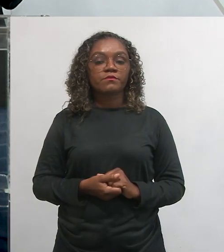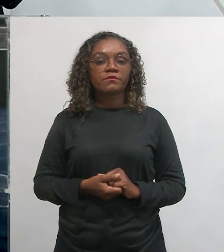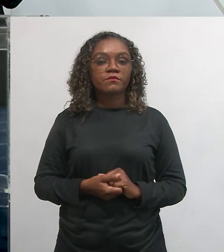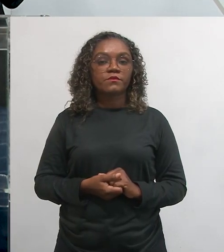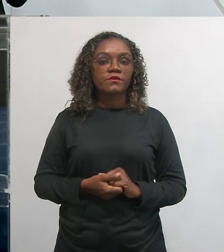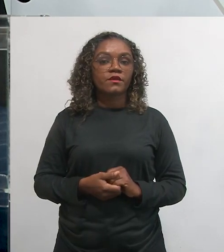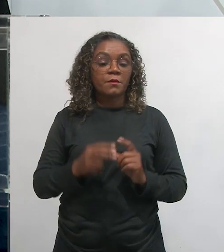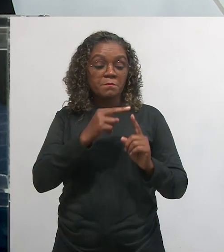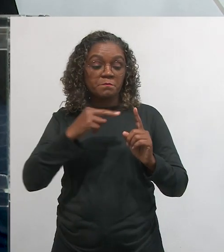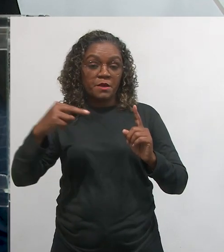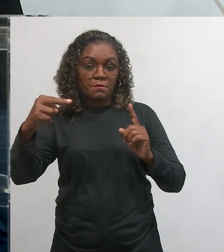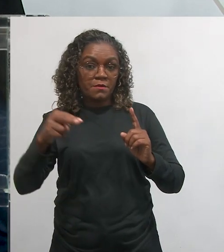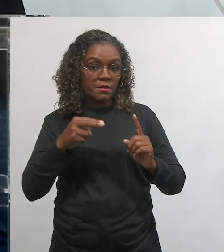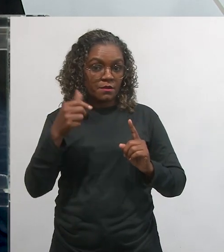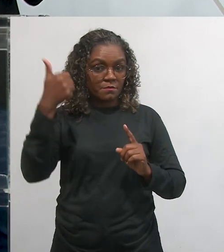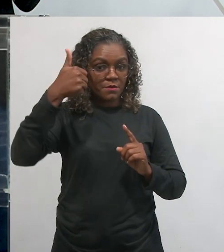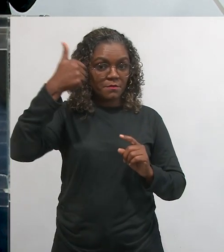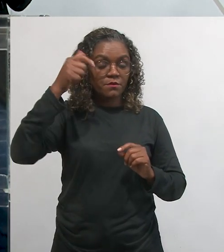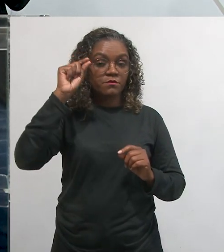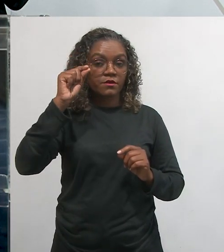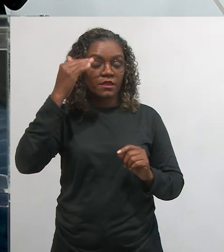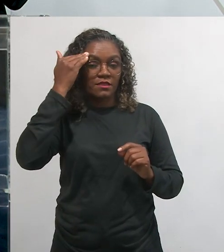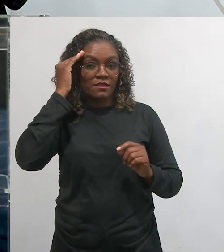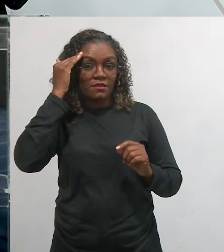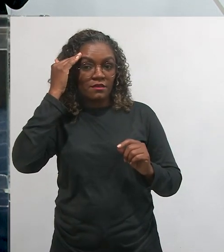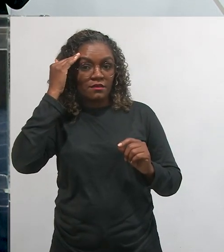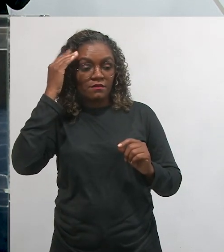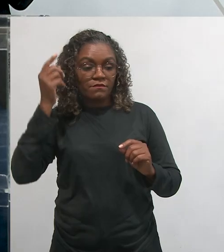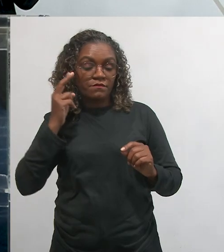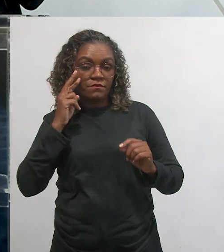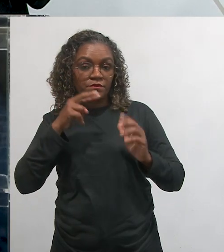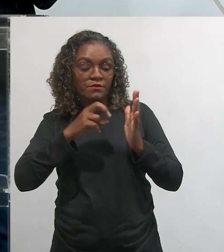ela é entendida numa perspectiva